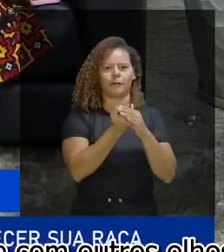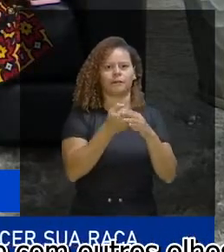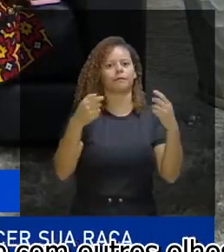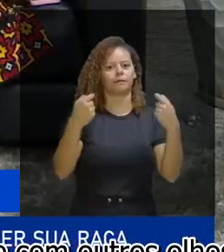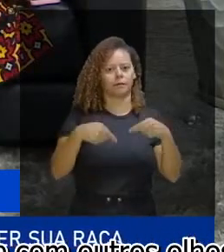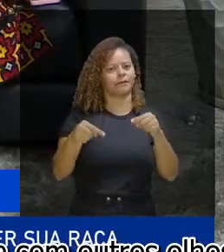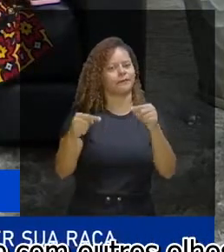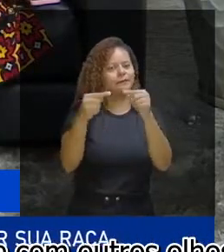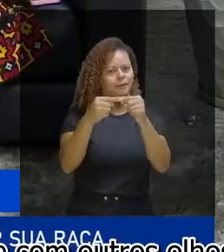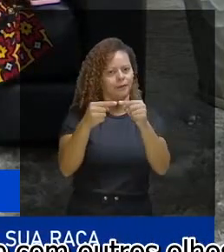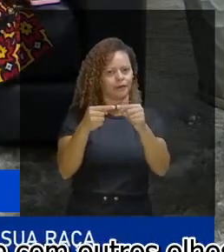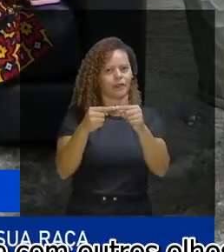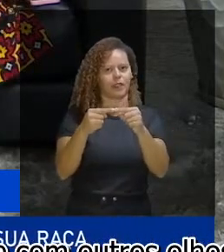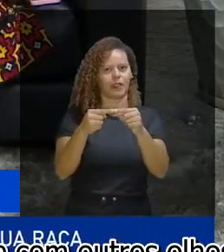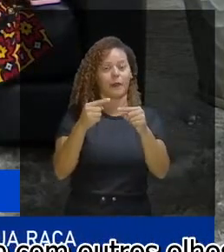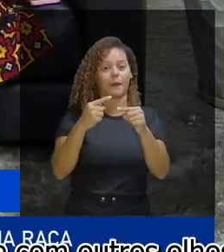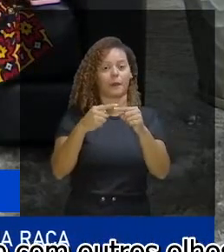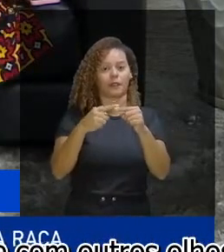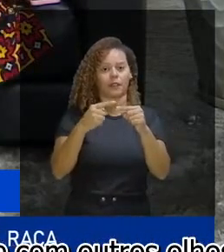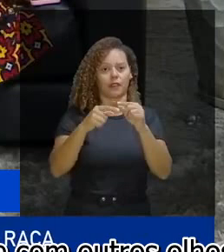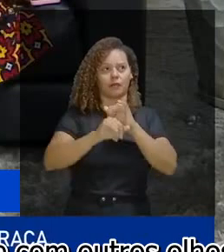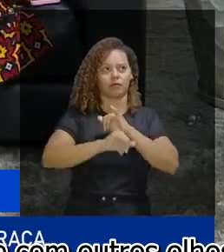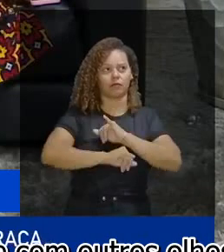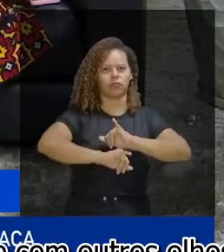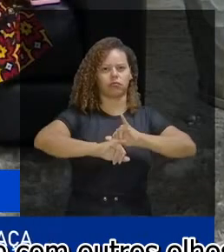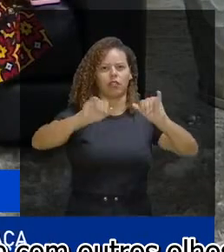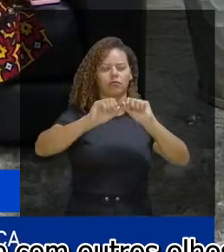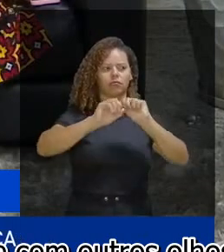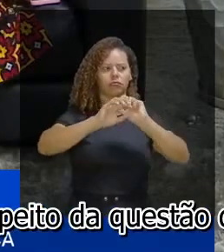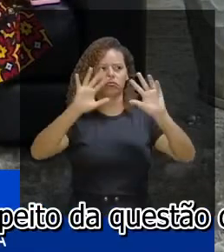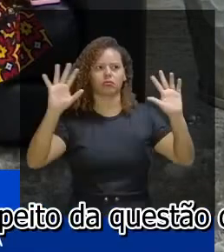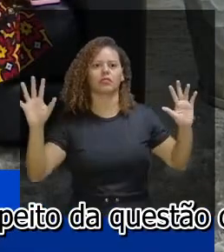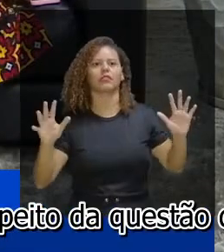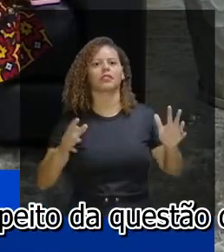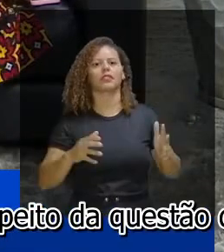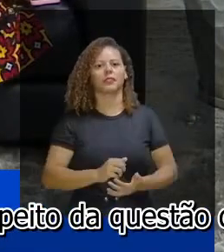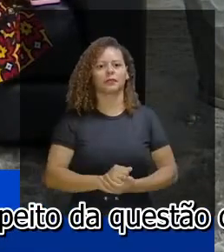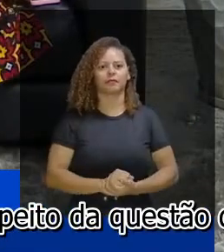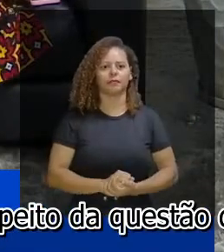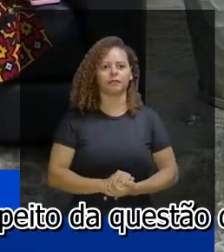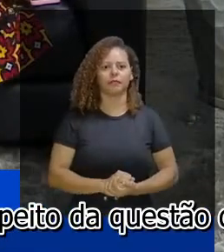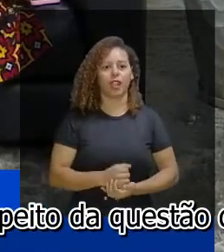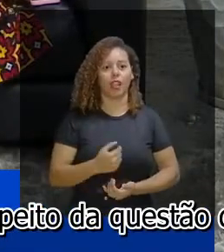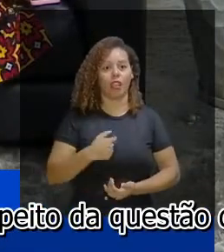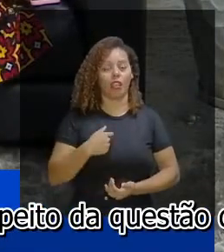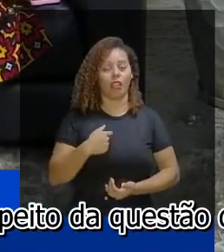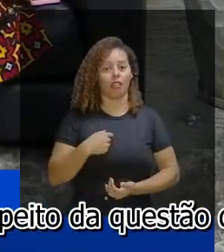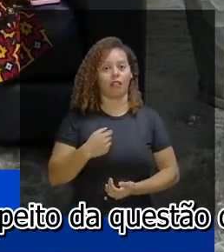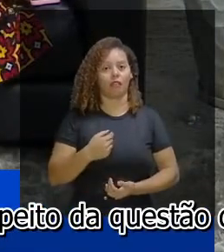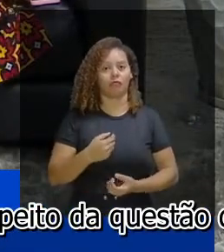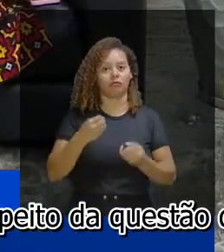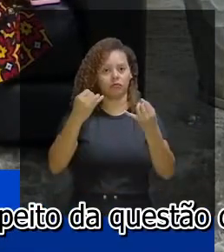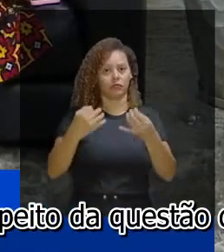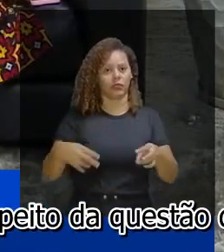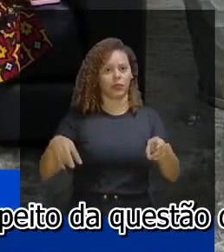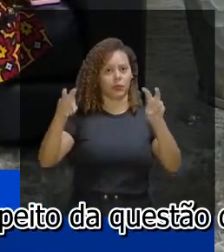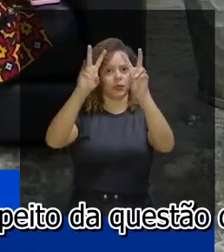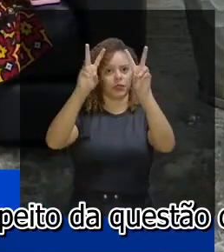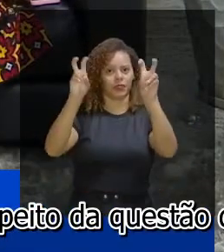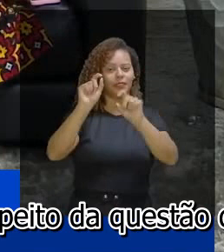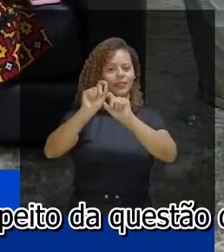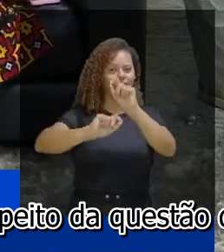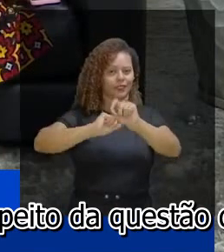que ser vista realmente com outros olhos. Eu tenho uma crítica, e tenho pregado uma crítica a